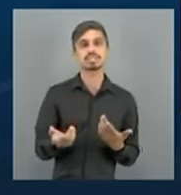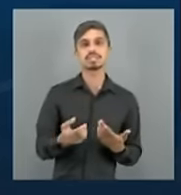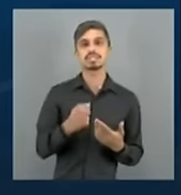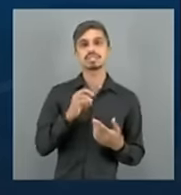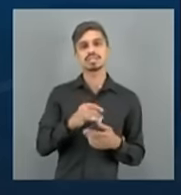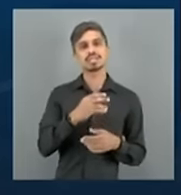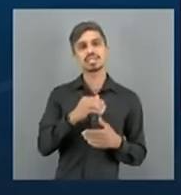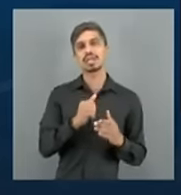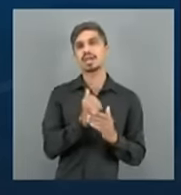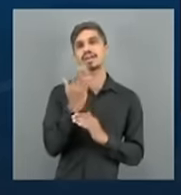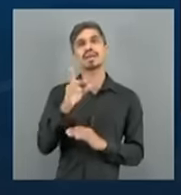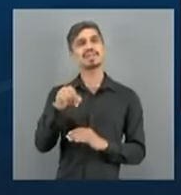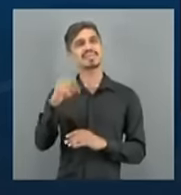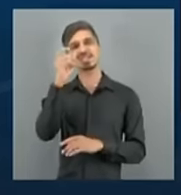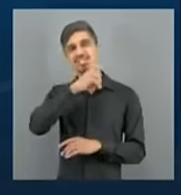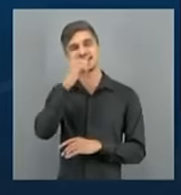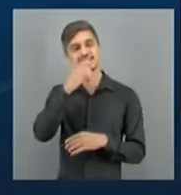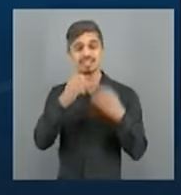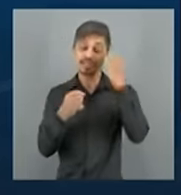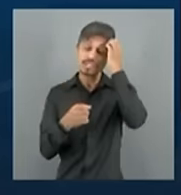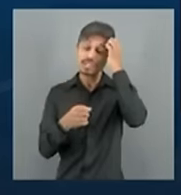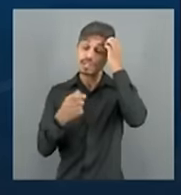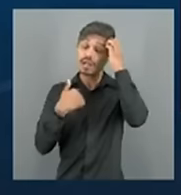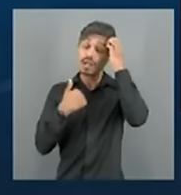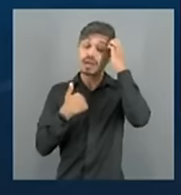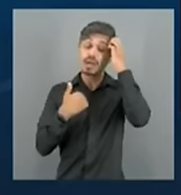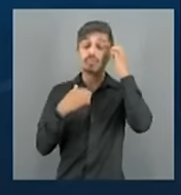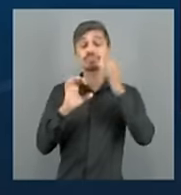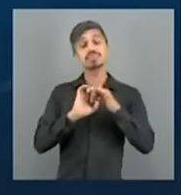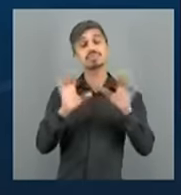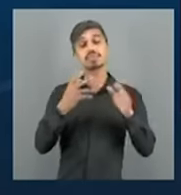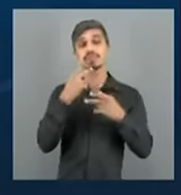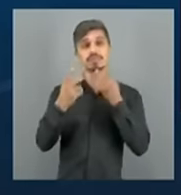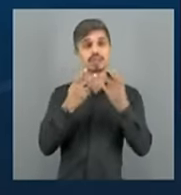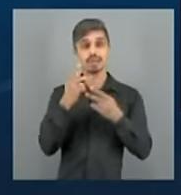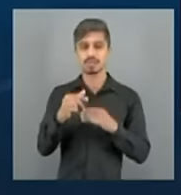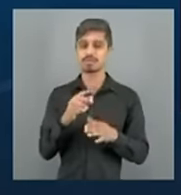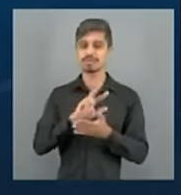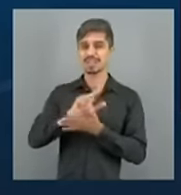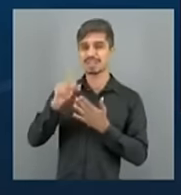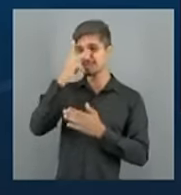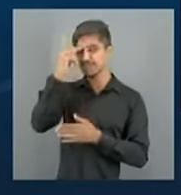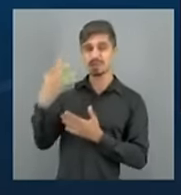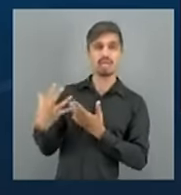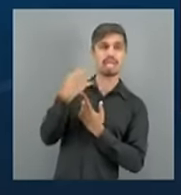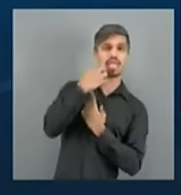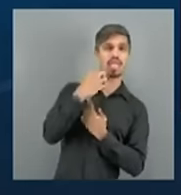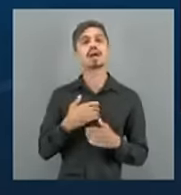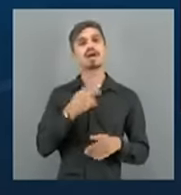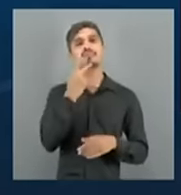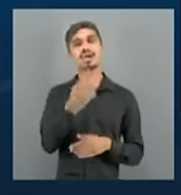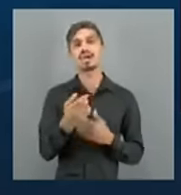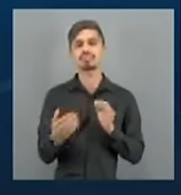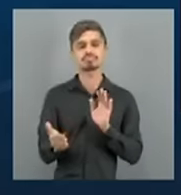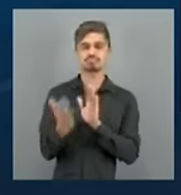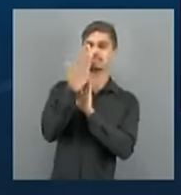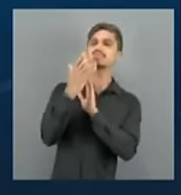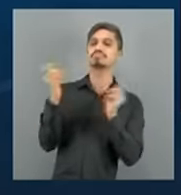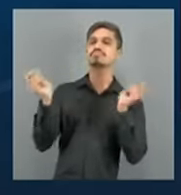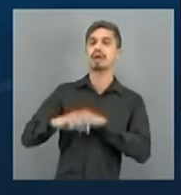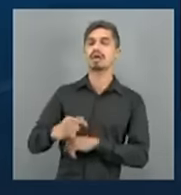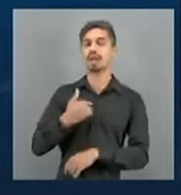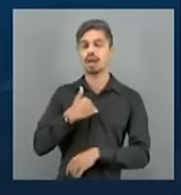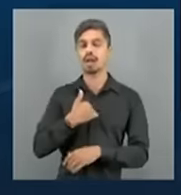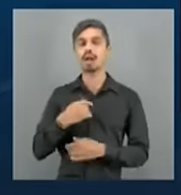é mentira, entende? Então, hoje eu estou abertamente aqui para falar isso. Eu sei que muita gente aí vai me caçar, mas eu vou falar também, estou preparado,